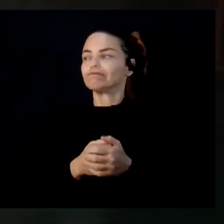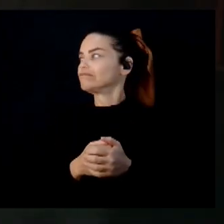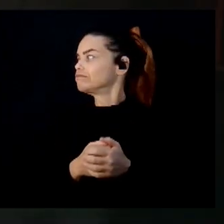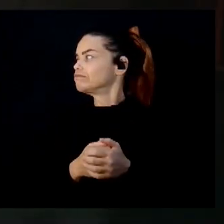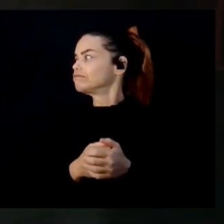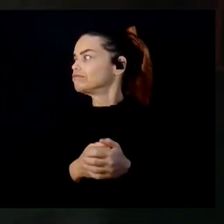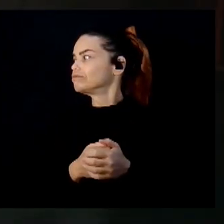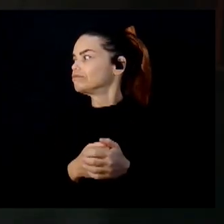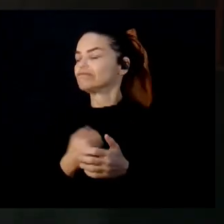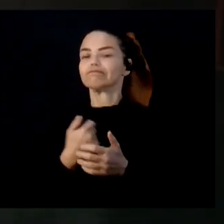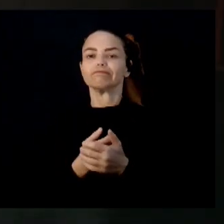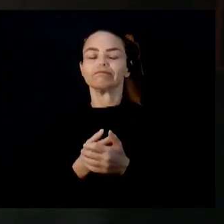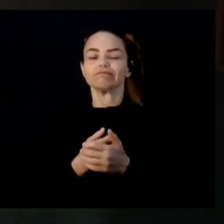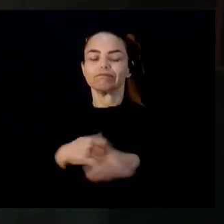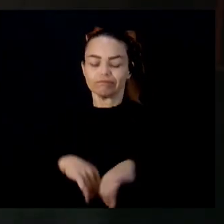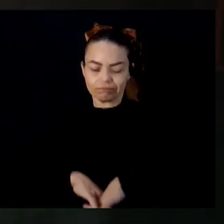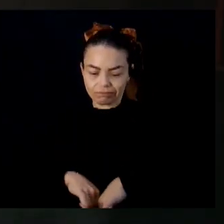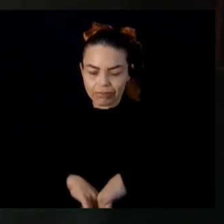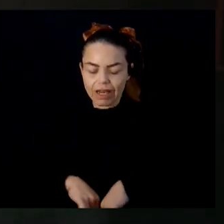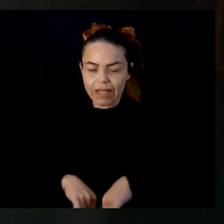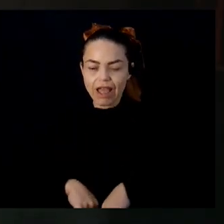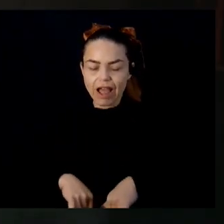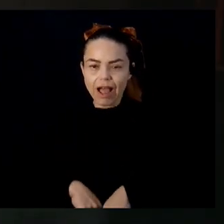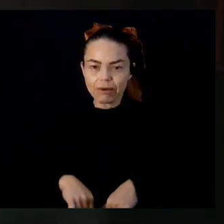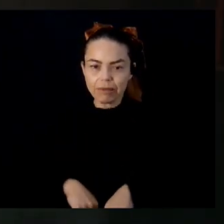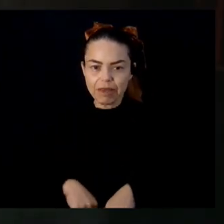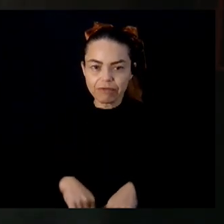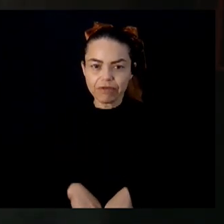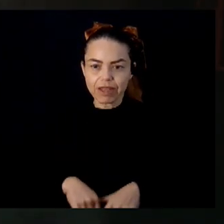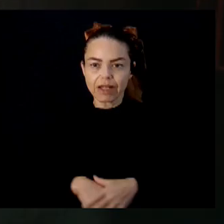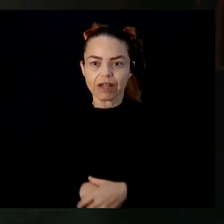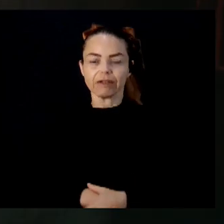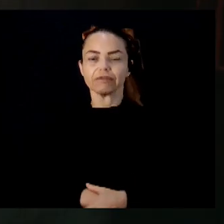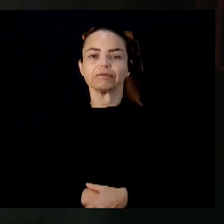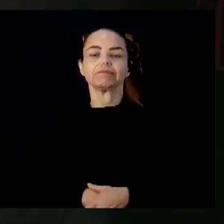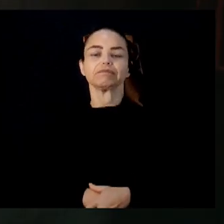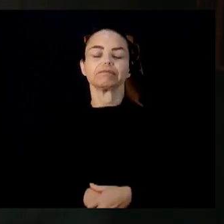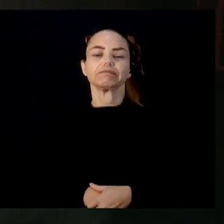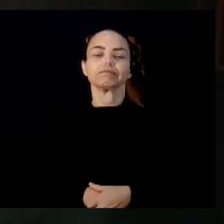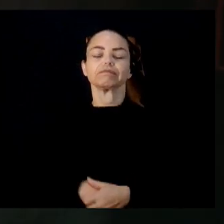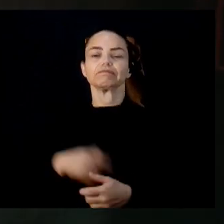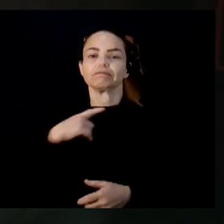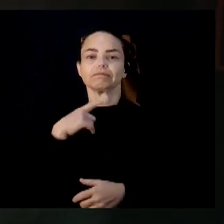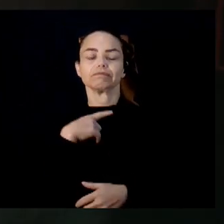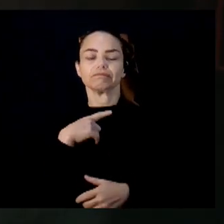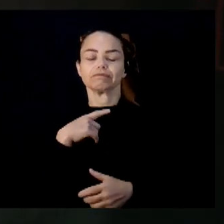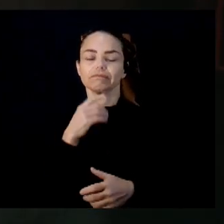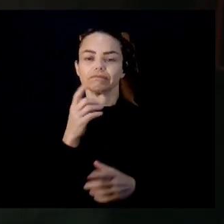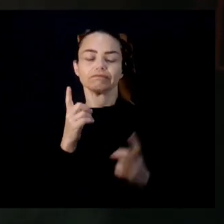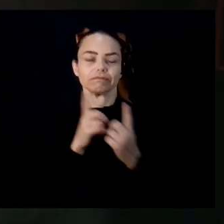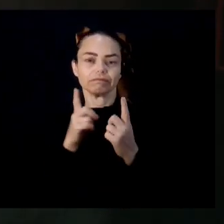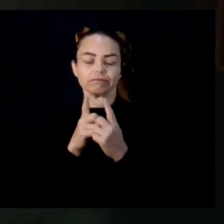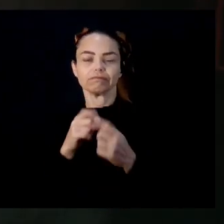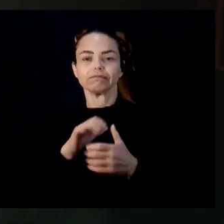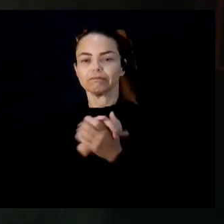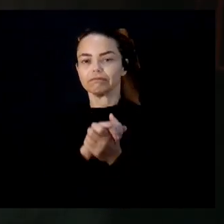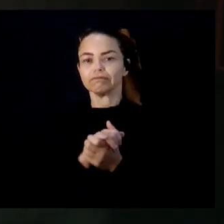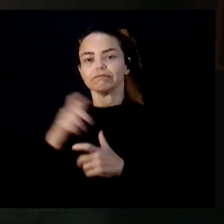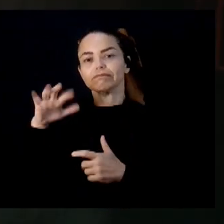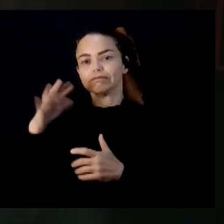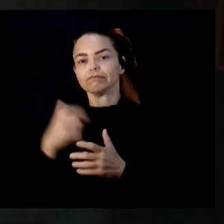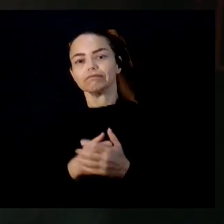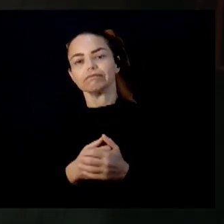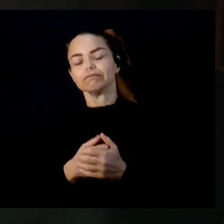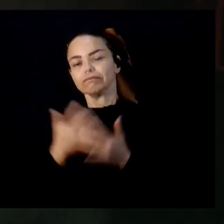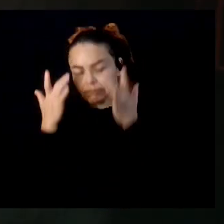esse sofrimento, isso tem acontecido muito, vocês que atendem, inclusive, casais, isso tem acontecido muito, olha, eu não sei